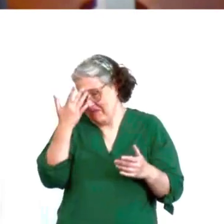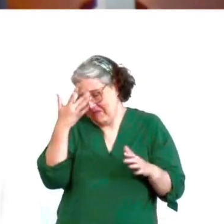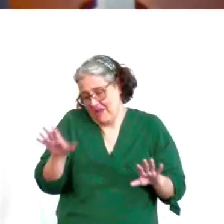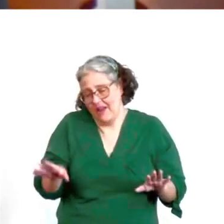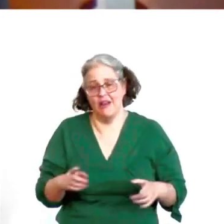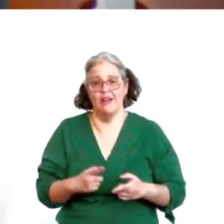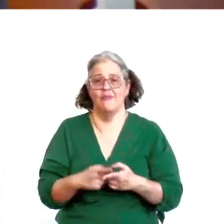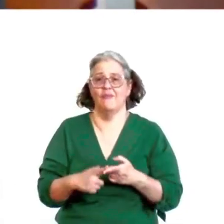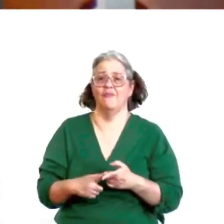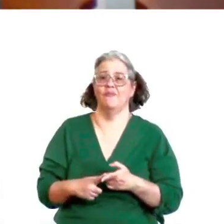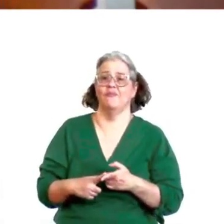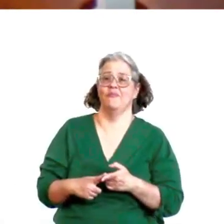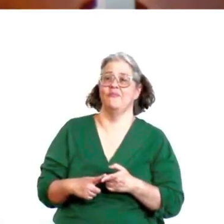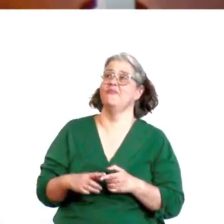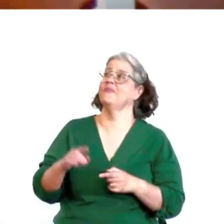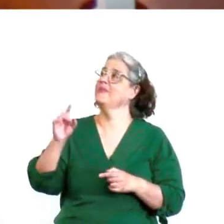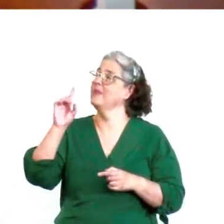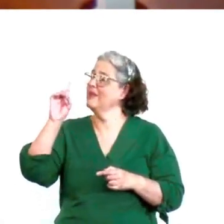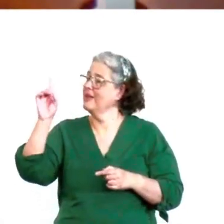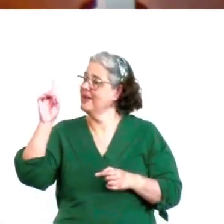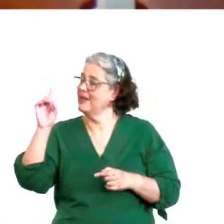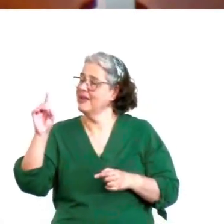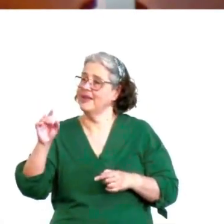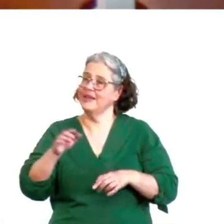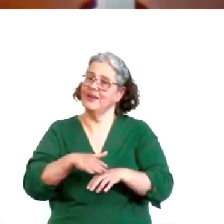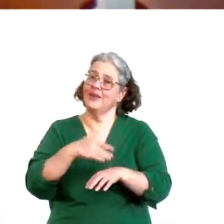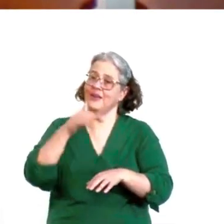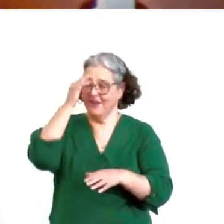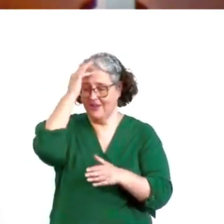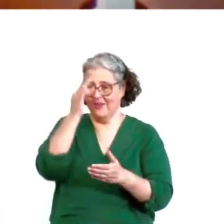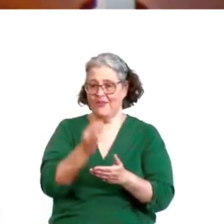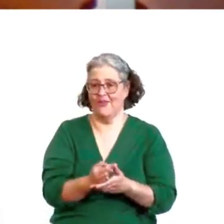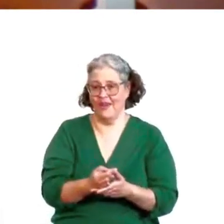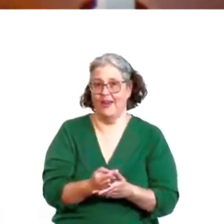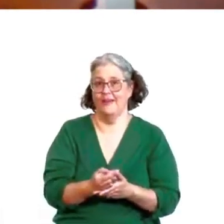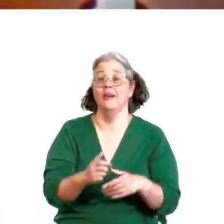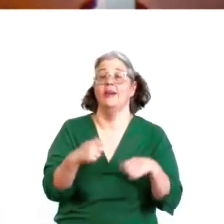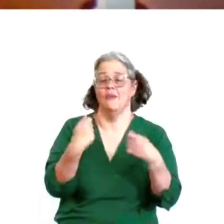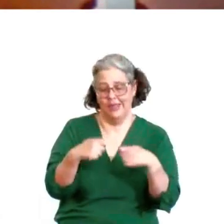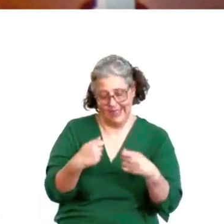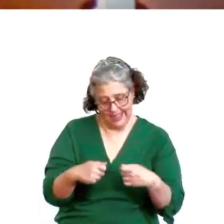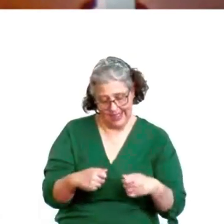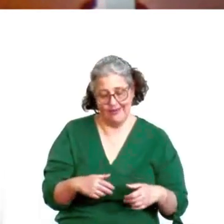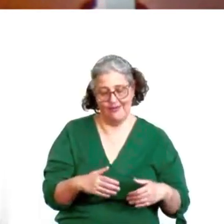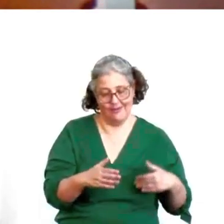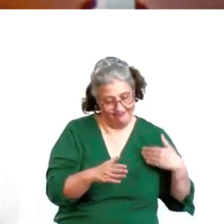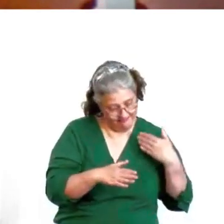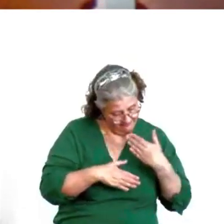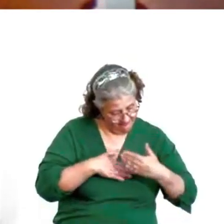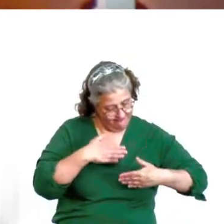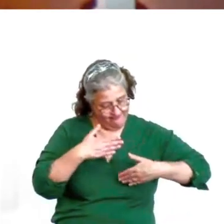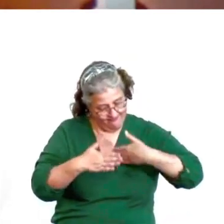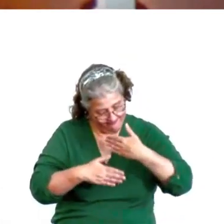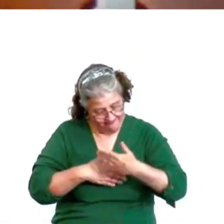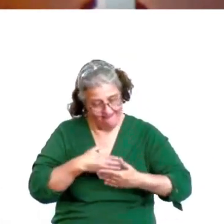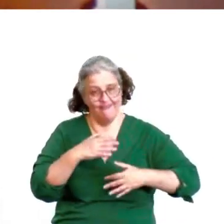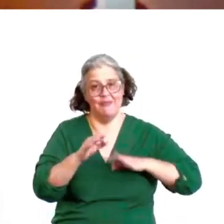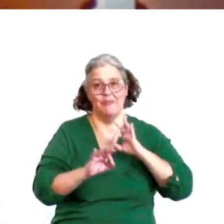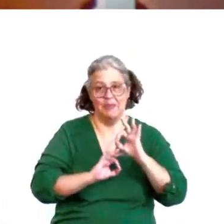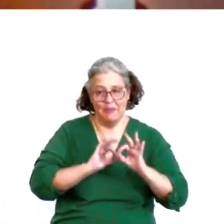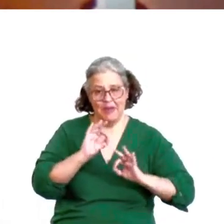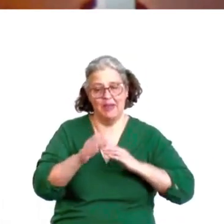Mas para ele chegar a essa fé, ele precisava ser preparado por